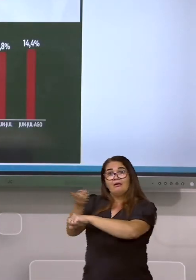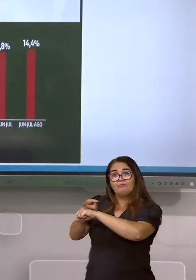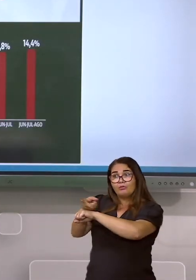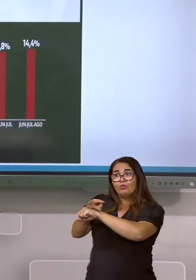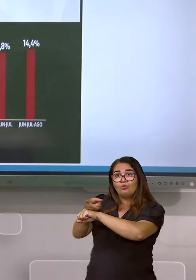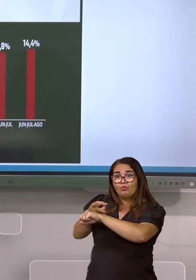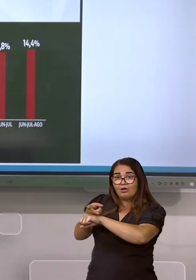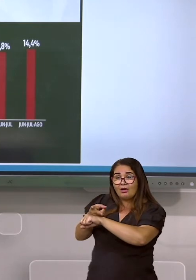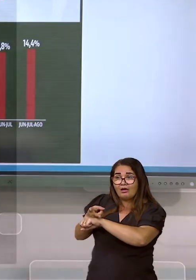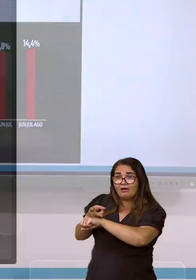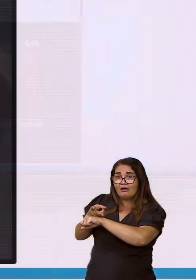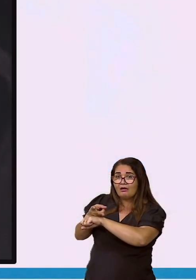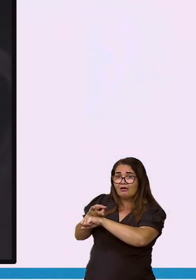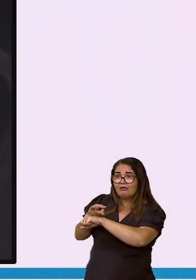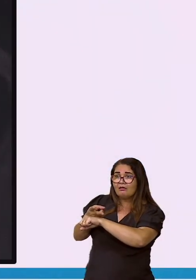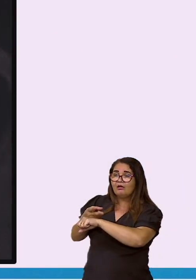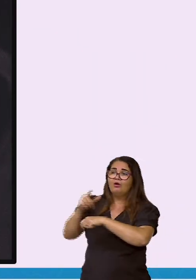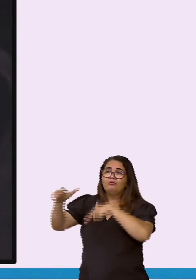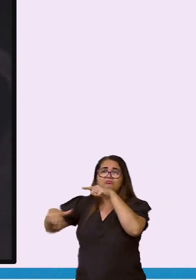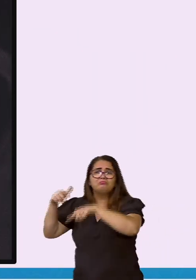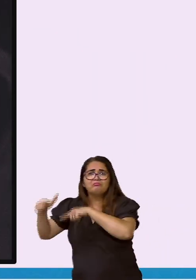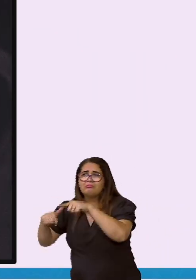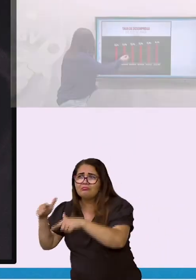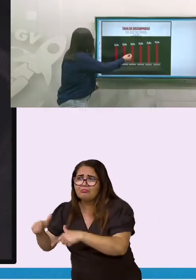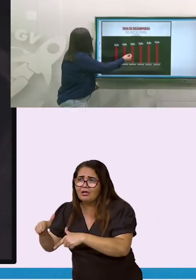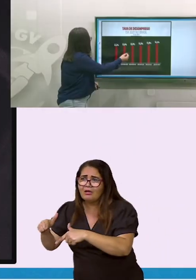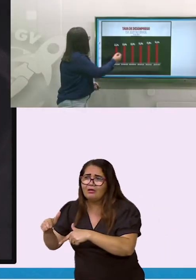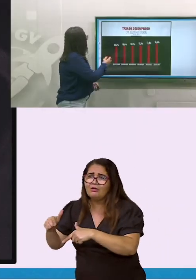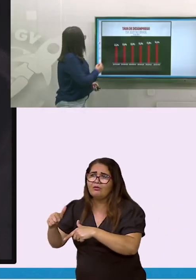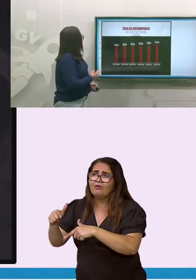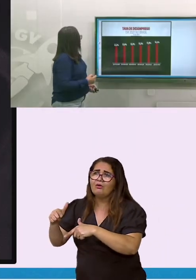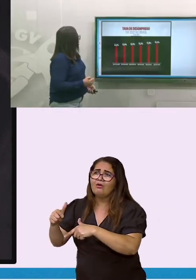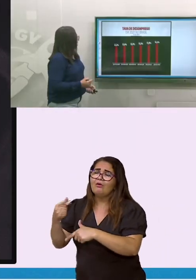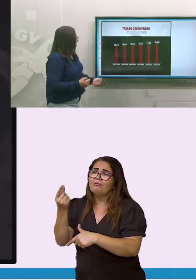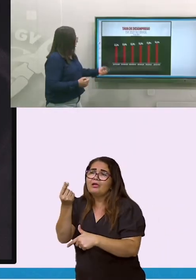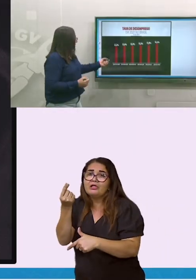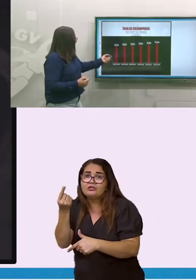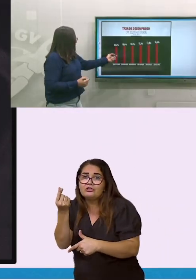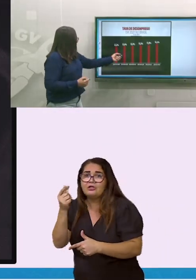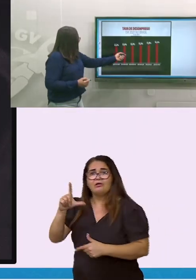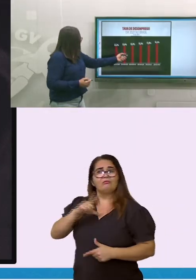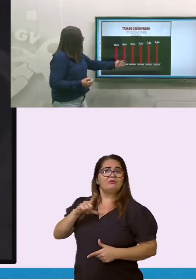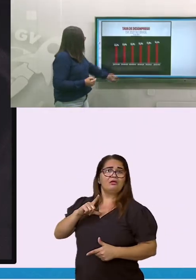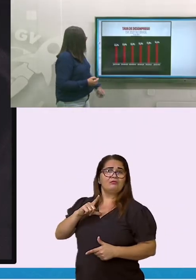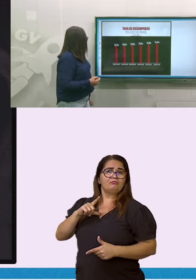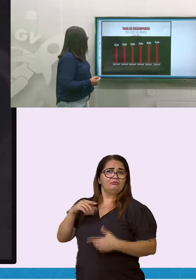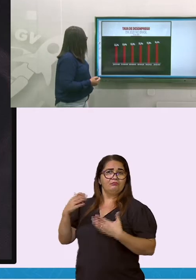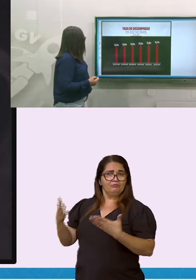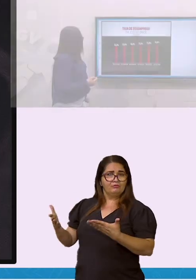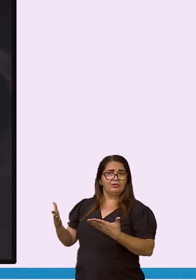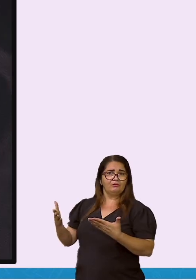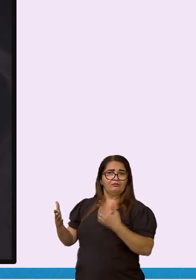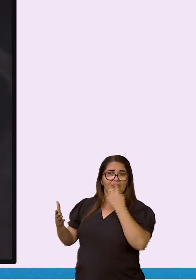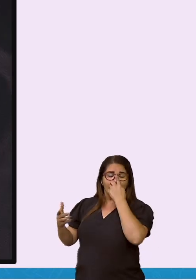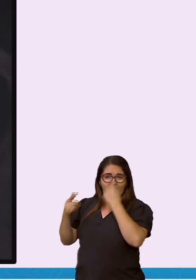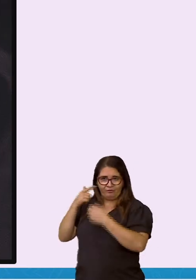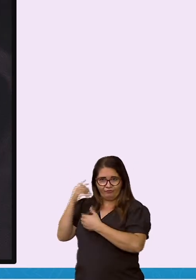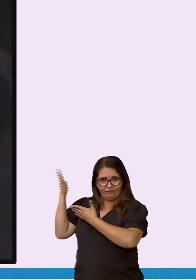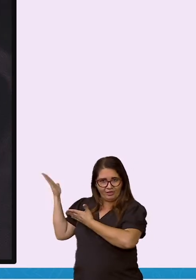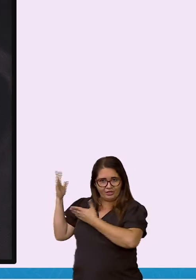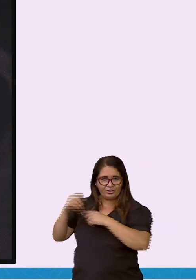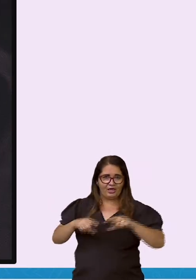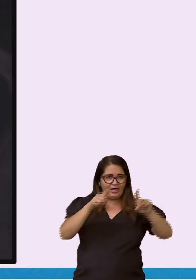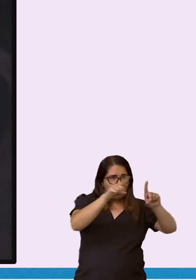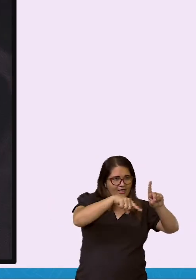Taxa de desemprego no Brasil. E nós percebemos aí que o IBGE mostra que